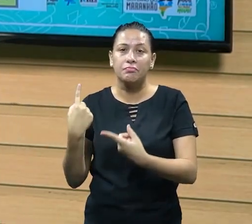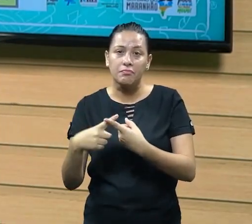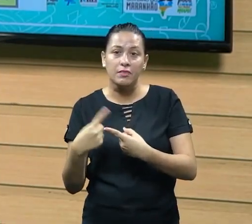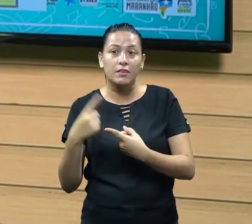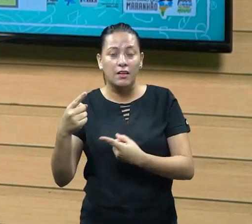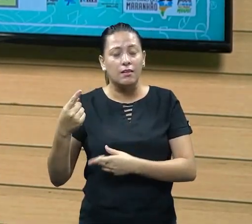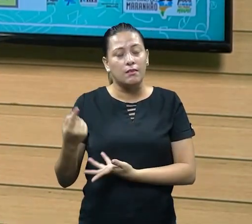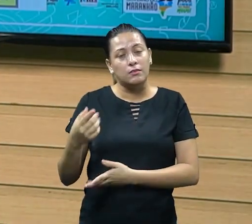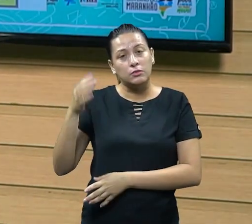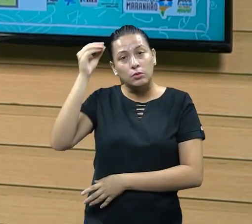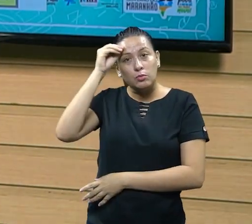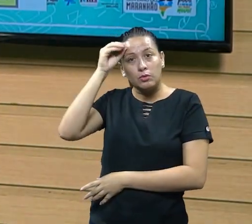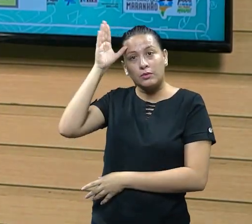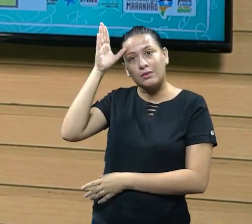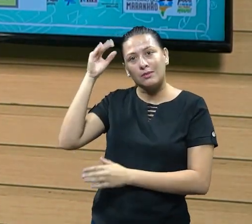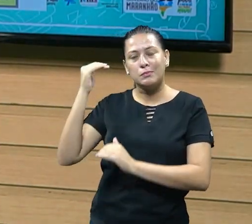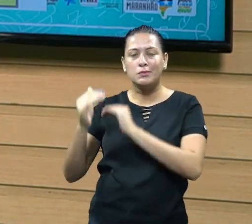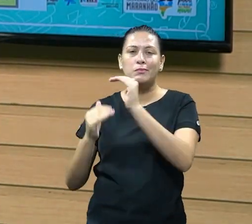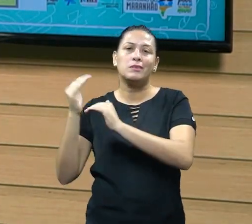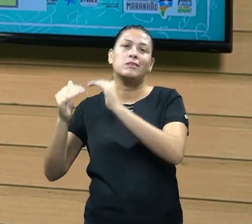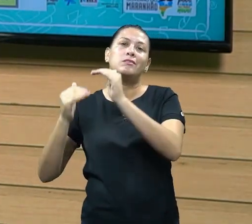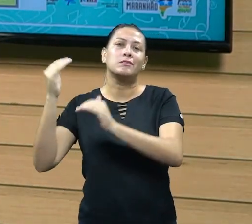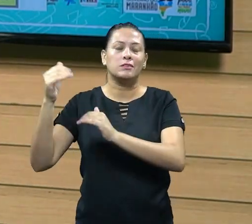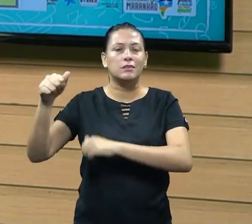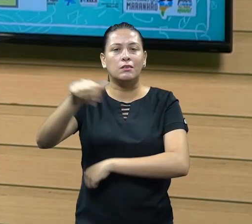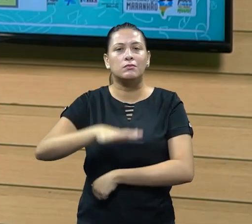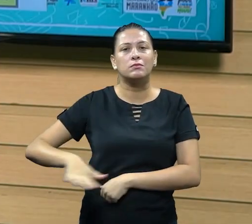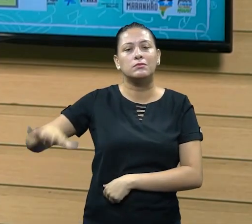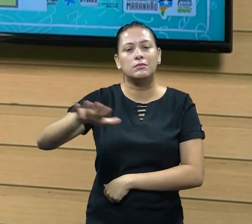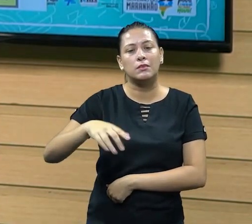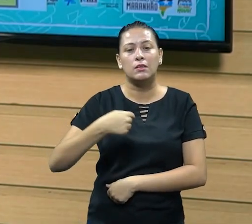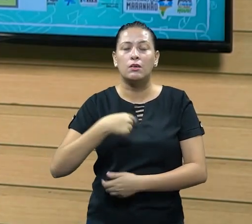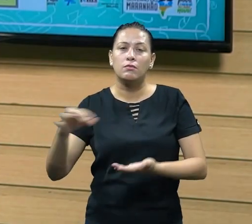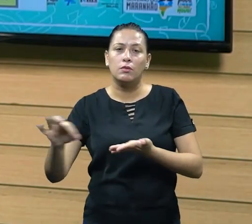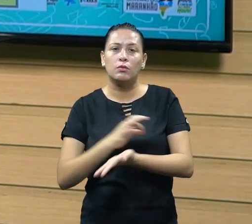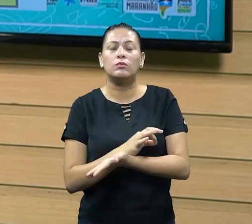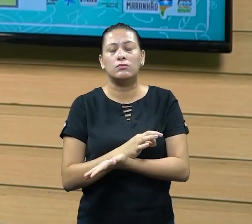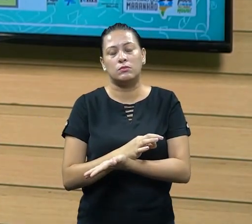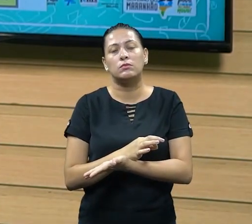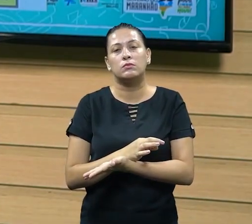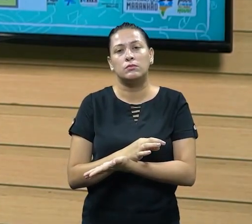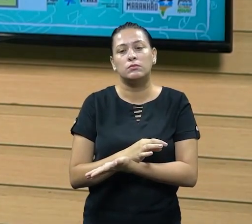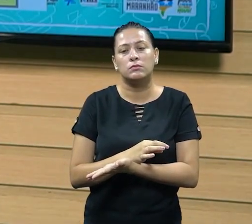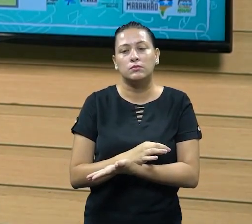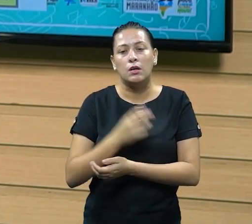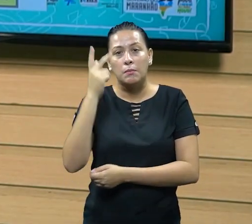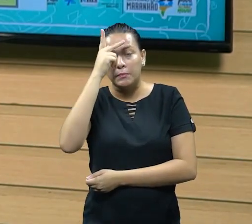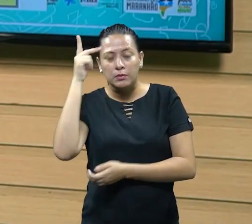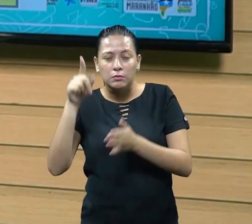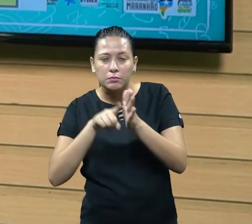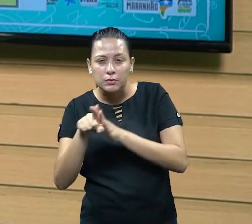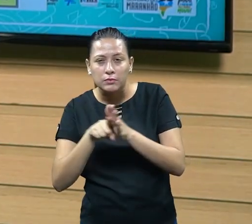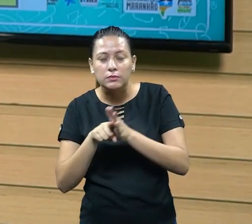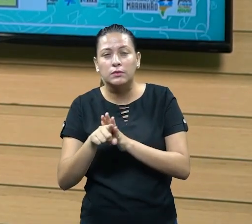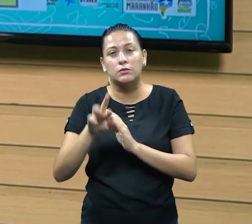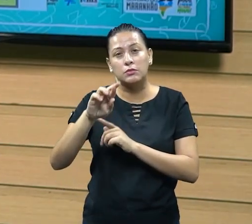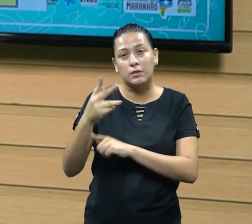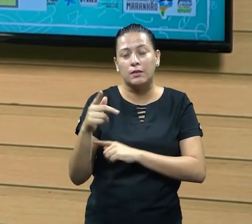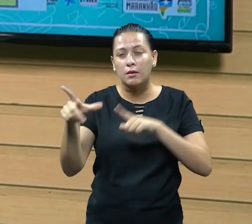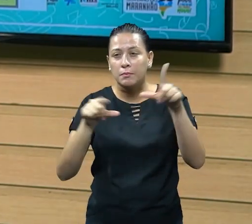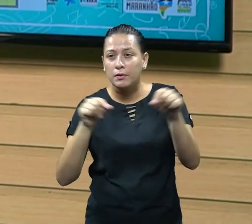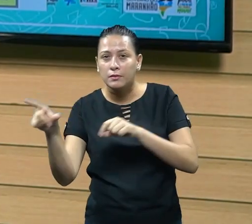gerenciamento, ter um certo conhecimento mais avançado em uma determinada área. Eu vou contratar um consultor de RH para fazer recrutamento e